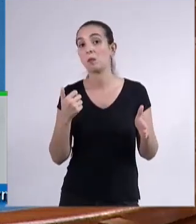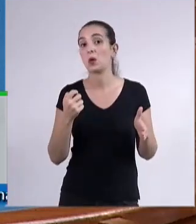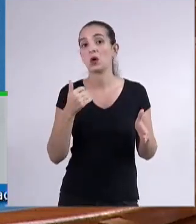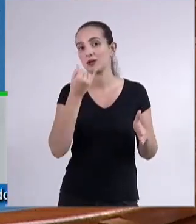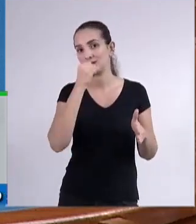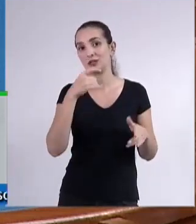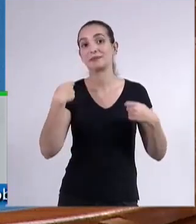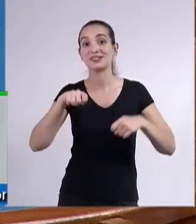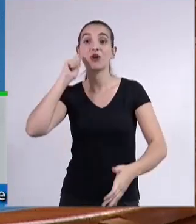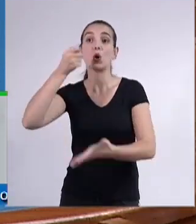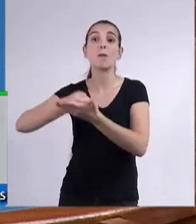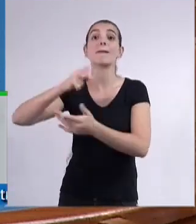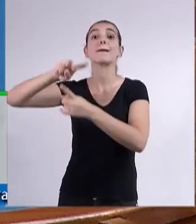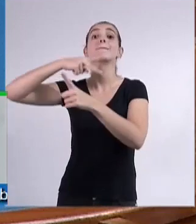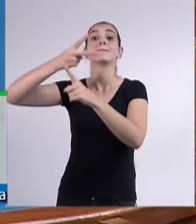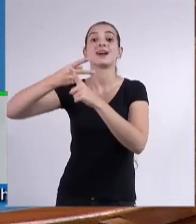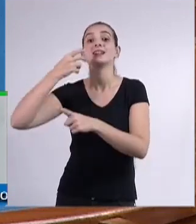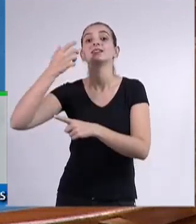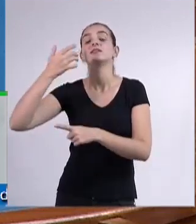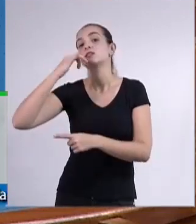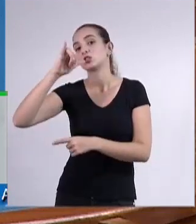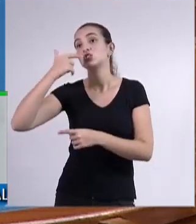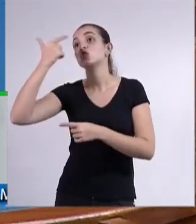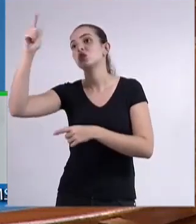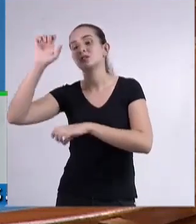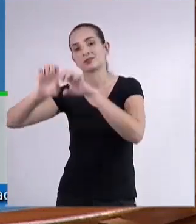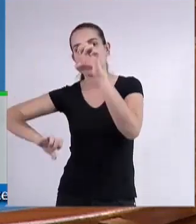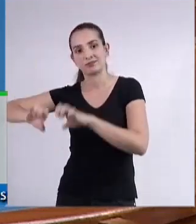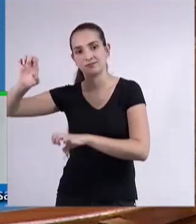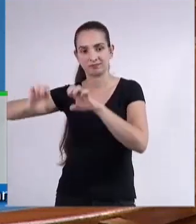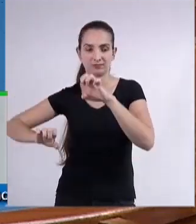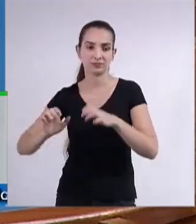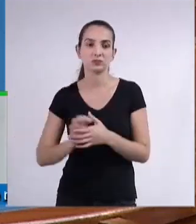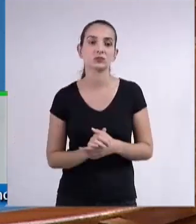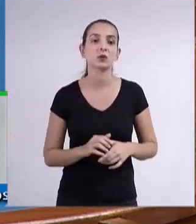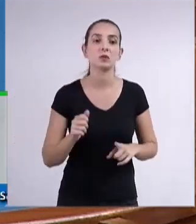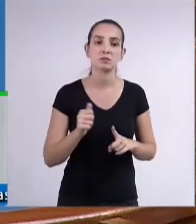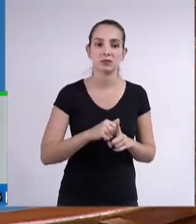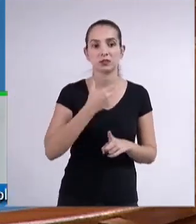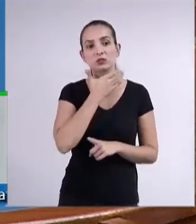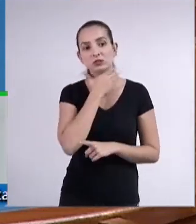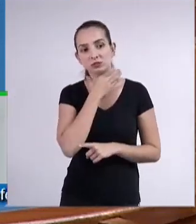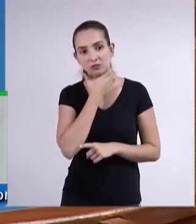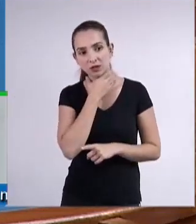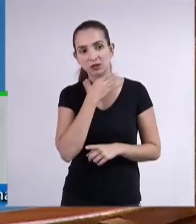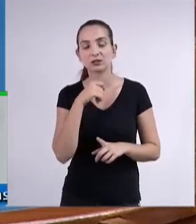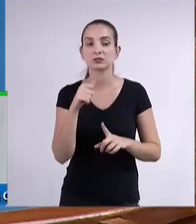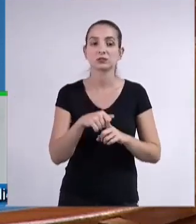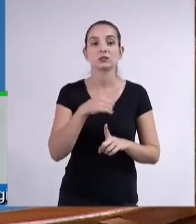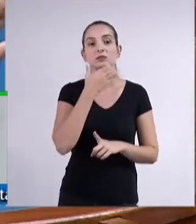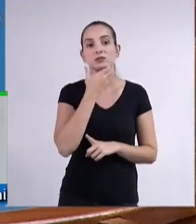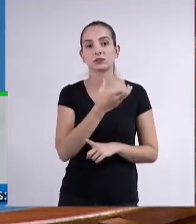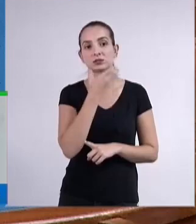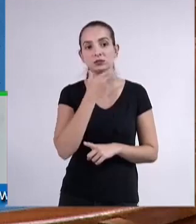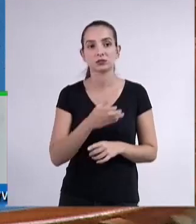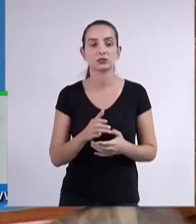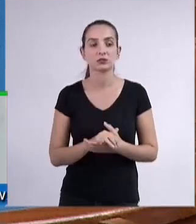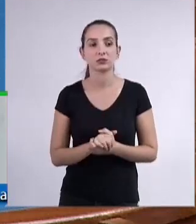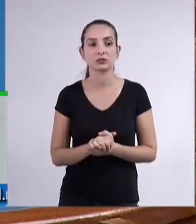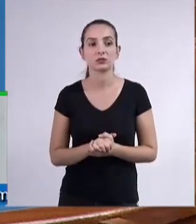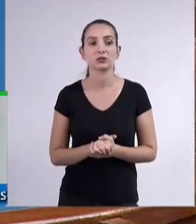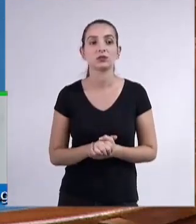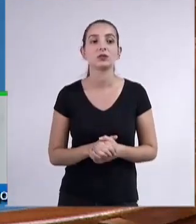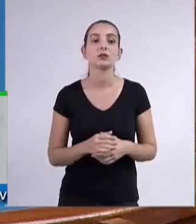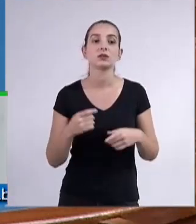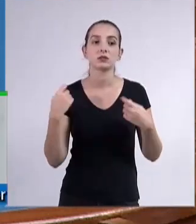o contratado e a energia vendida, apenas nos meses de março e no mês de dezembro é que ela teve que